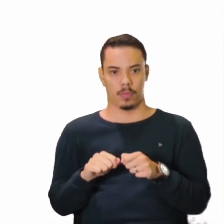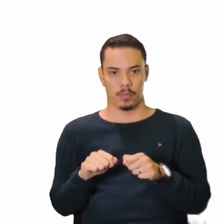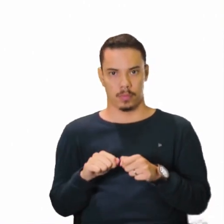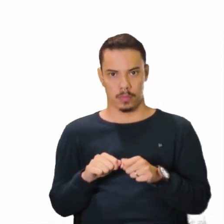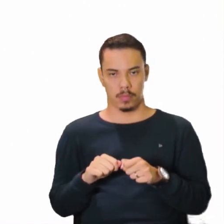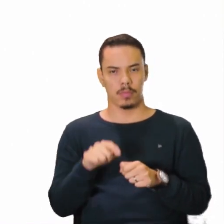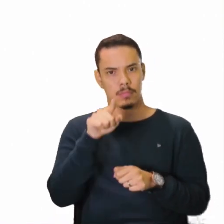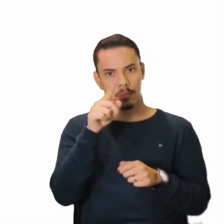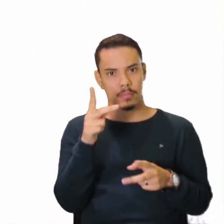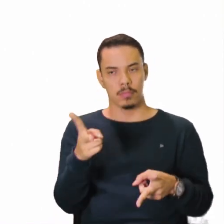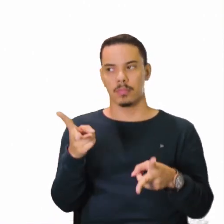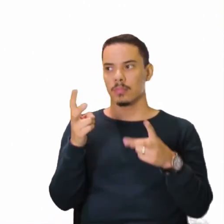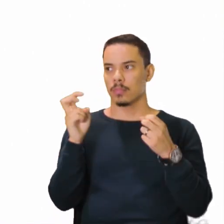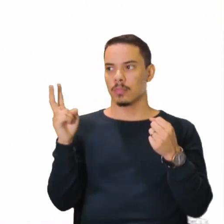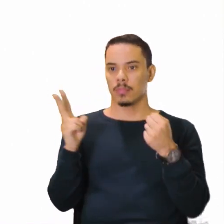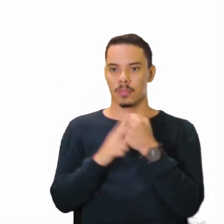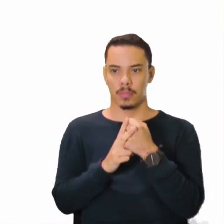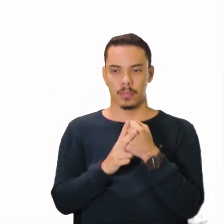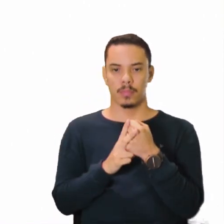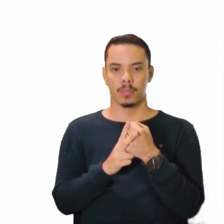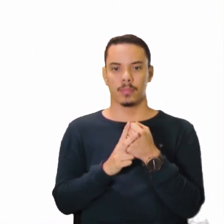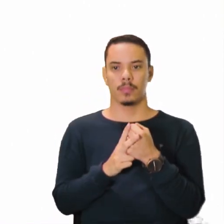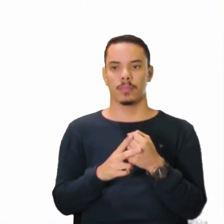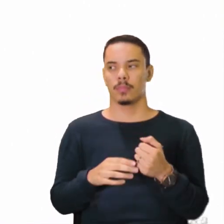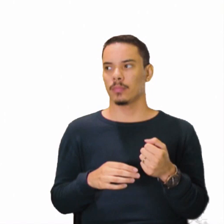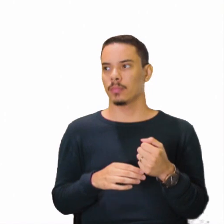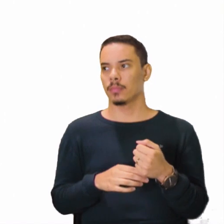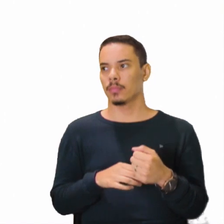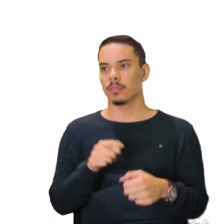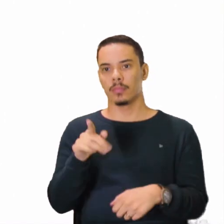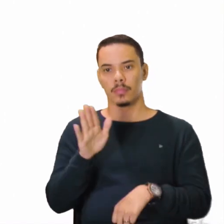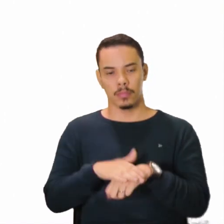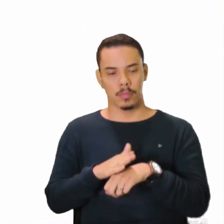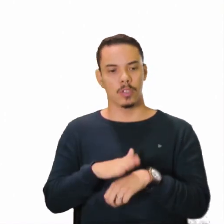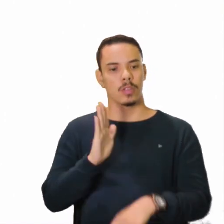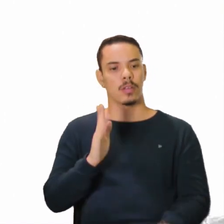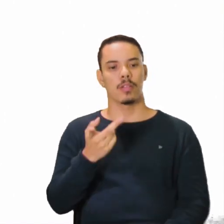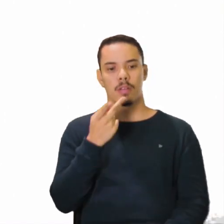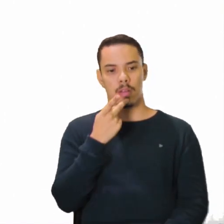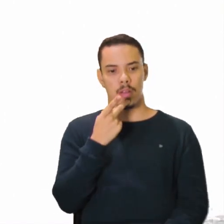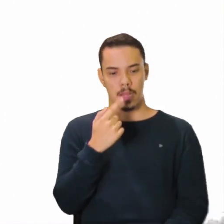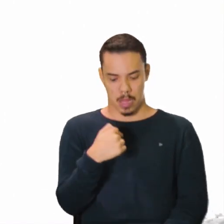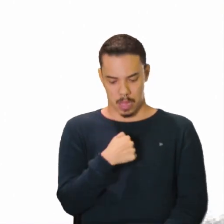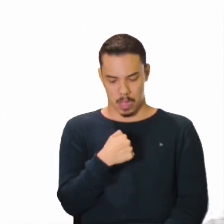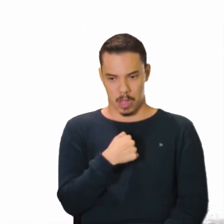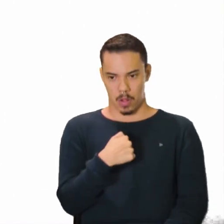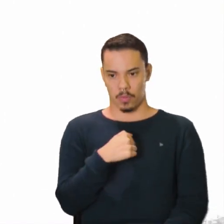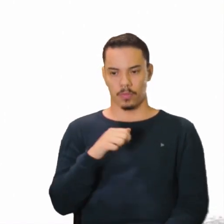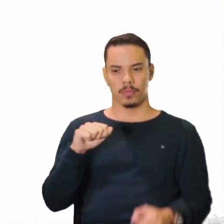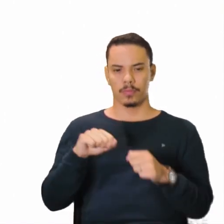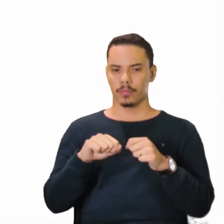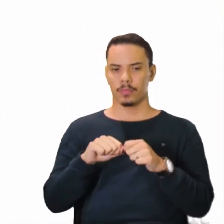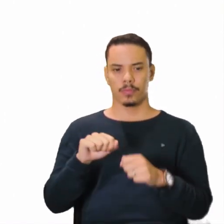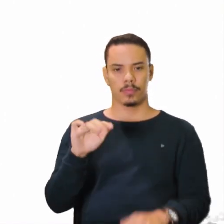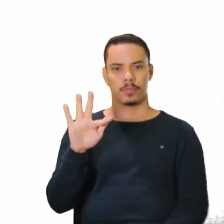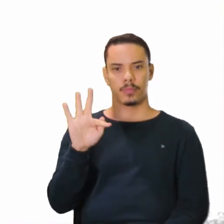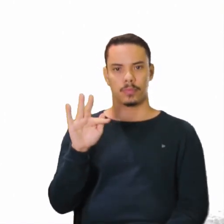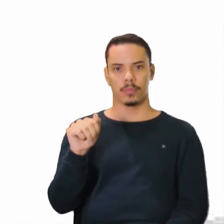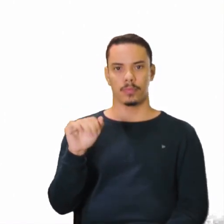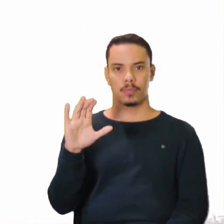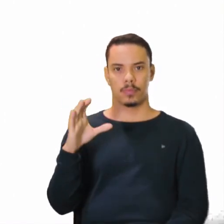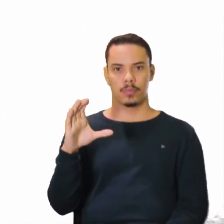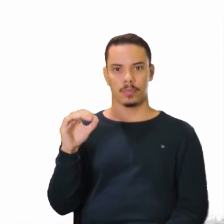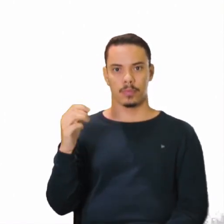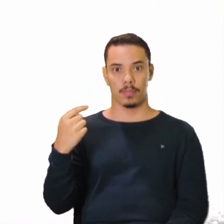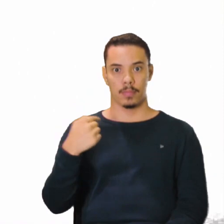já percebeu? Ó, quando você vai conjugar o verbo, você fala assim, eu faço. O que faço? Eu que